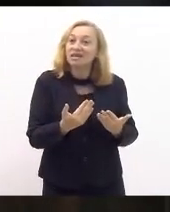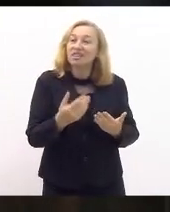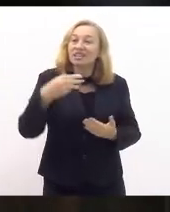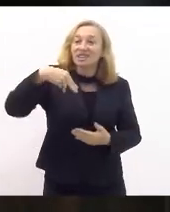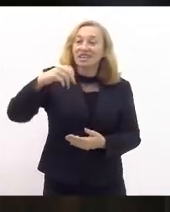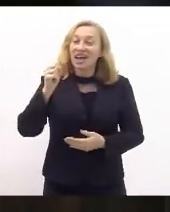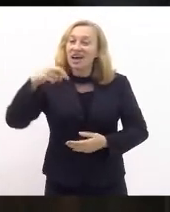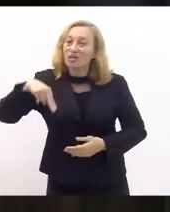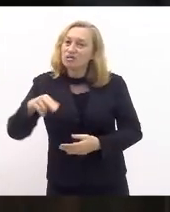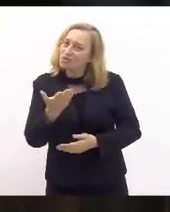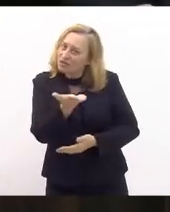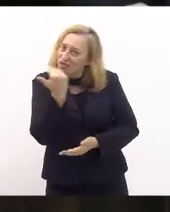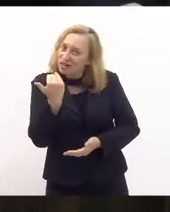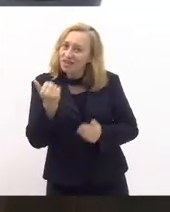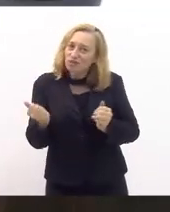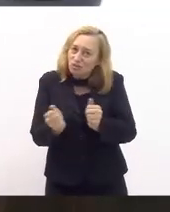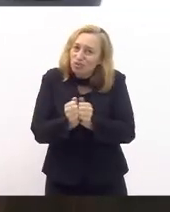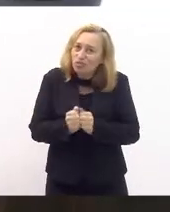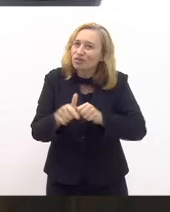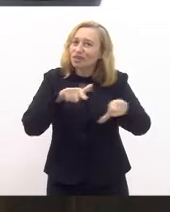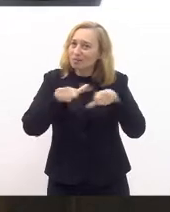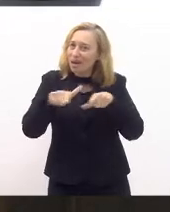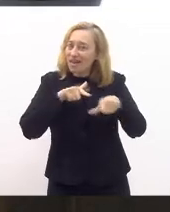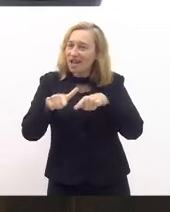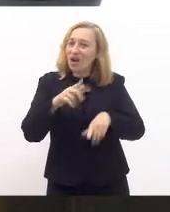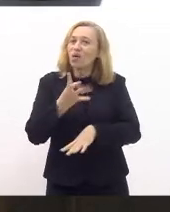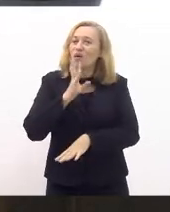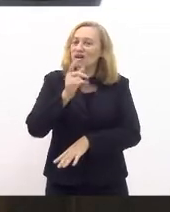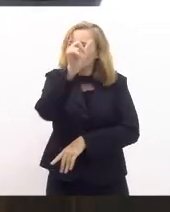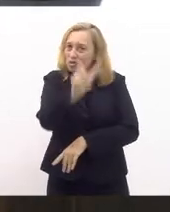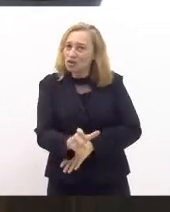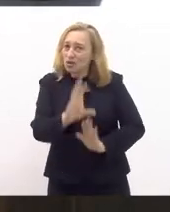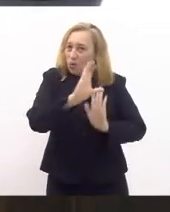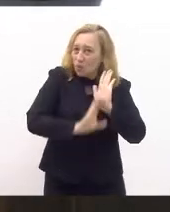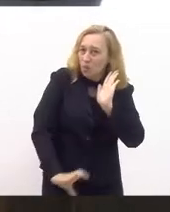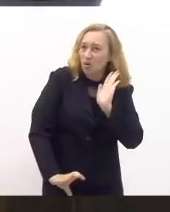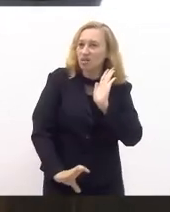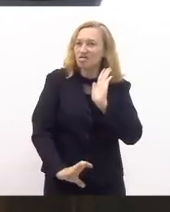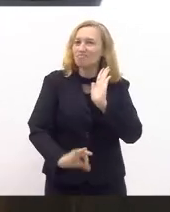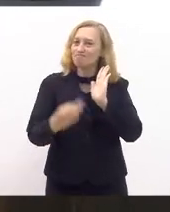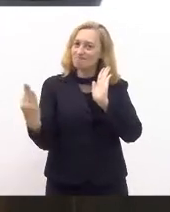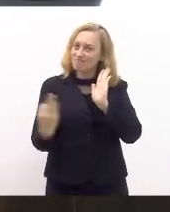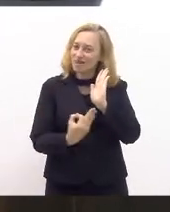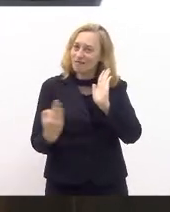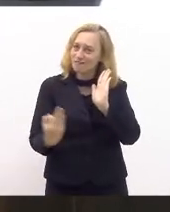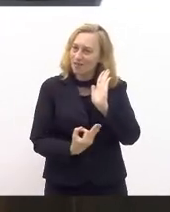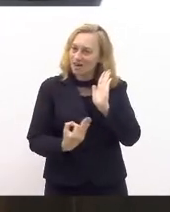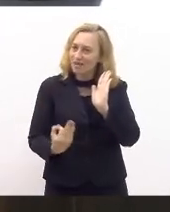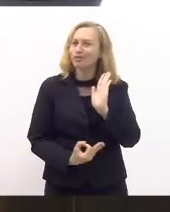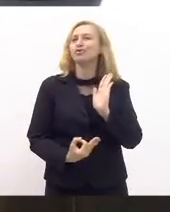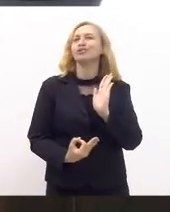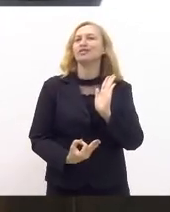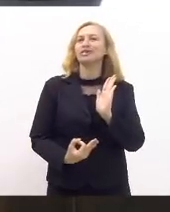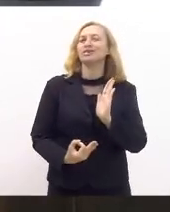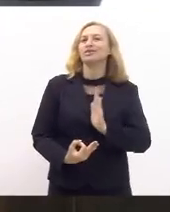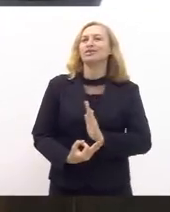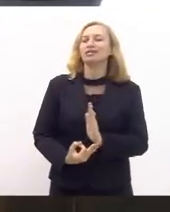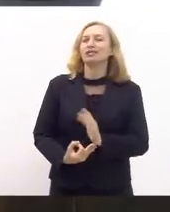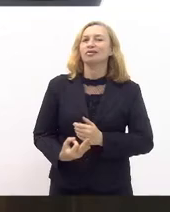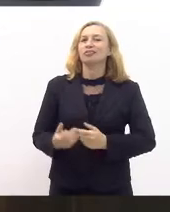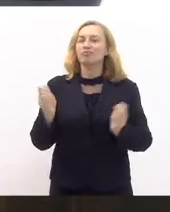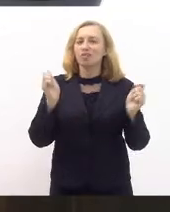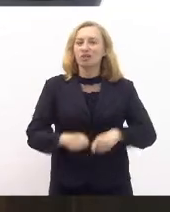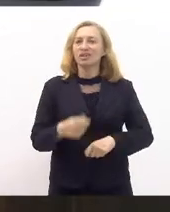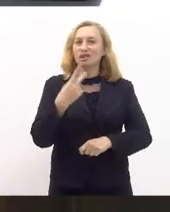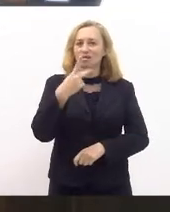Rocha, vem para a nossa multinacional, porque nós conhecemos o seu currículo, nós conhecemos o seu caráter, nós conhecemos o teu